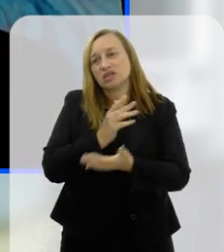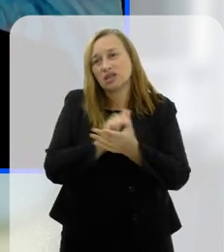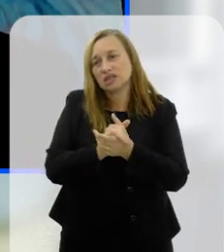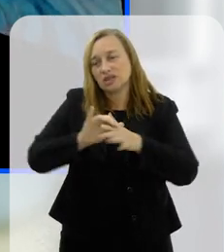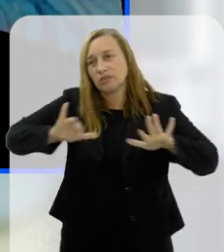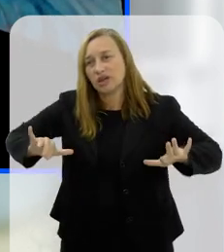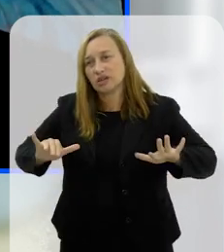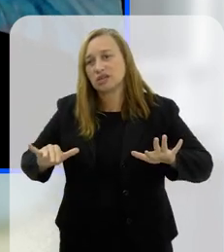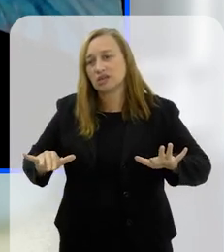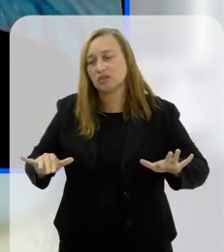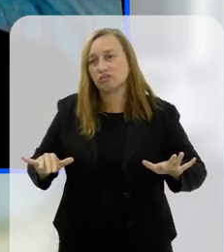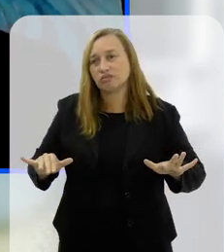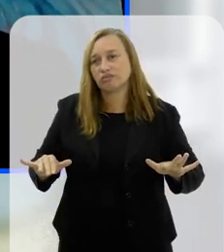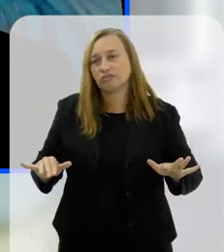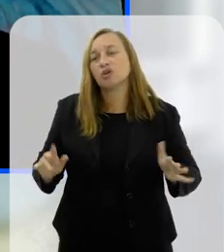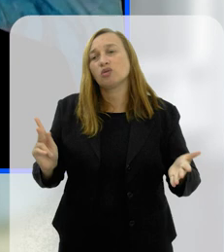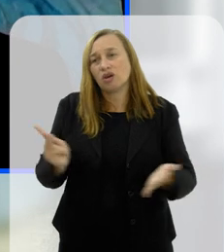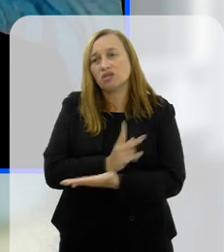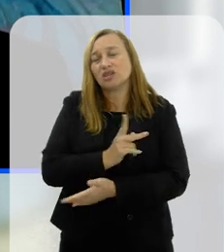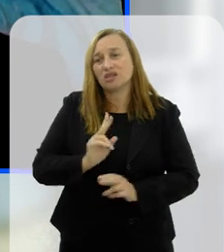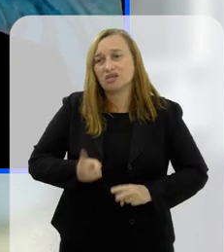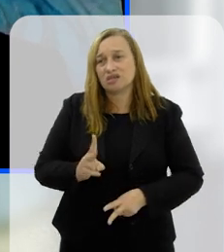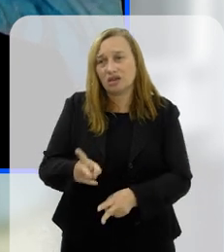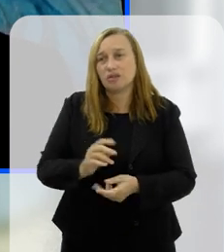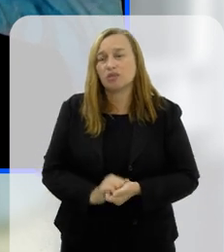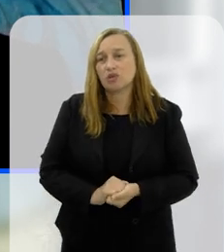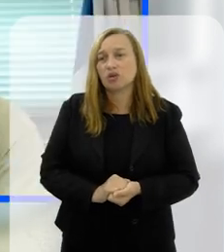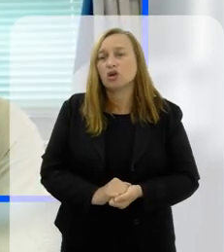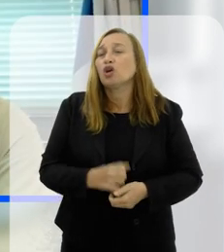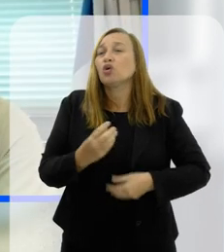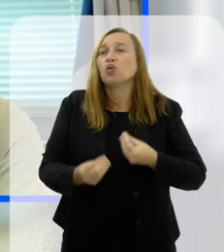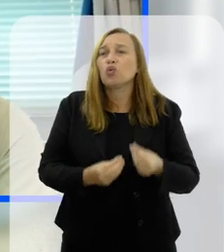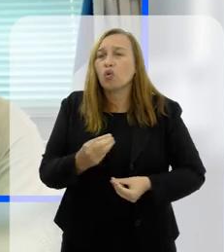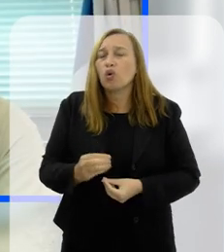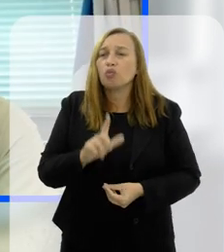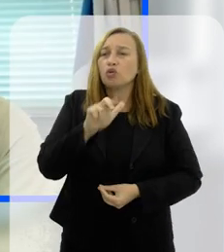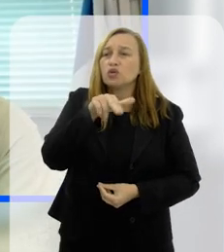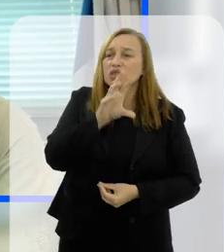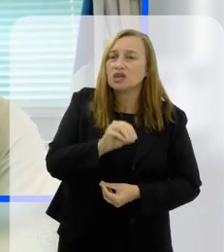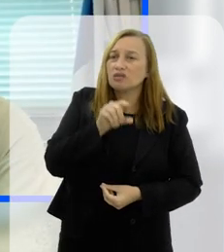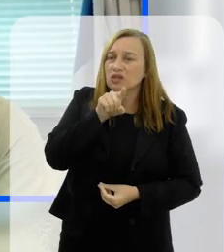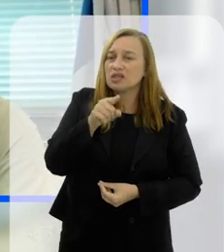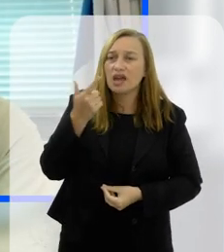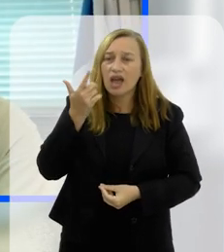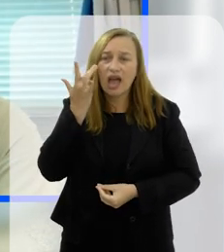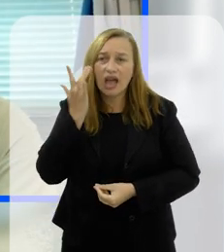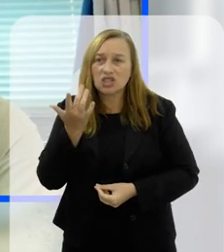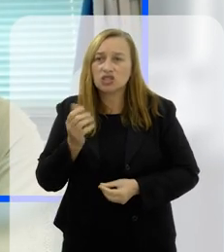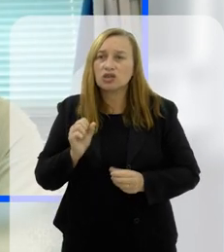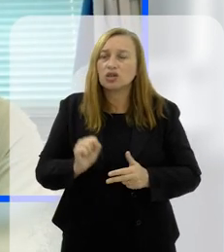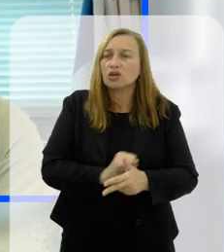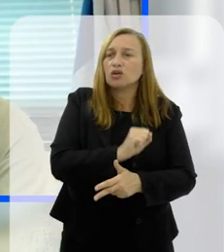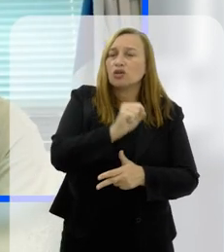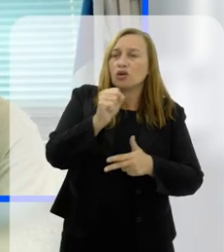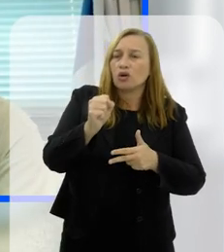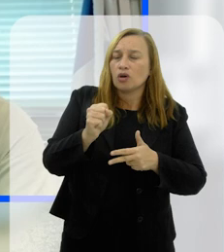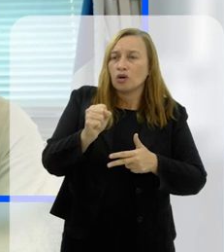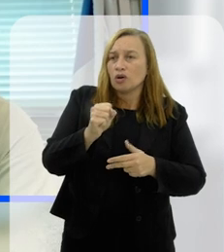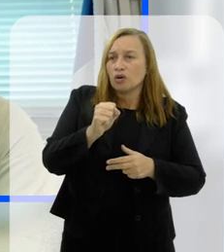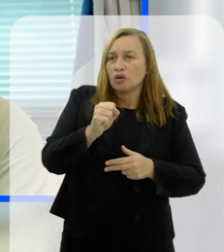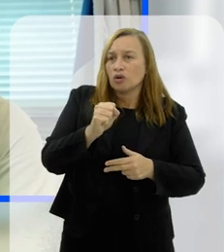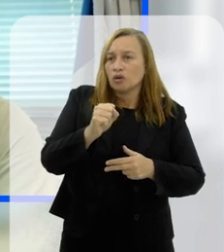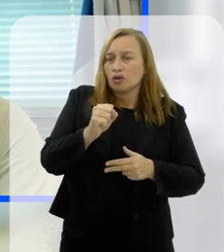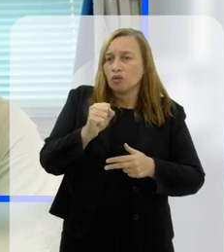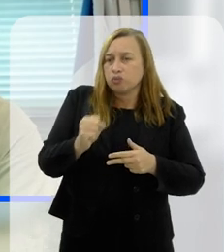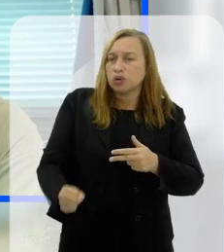acontecer é uma separação desse casal né E que acontece muito e de que forma Luciano você acha assim que o poder público como um